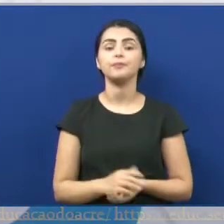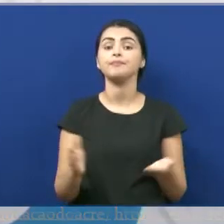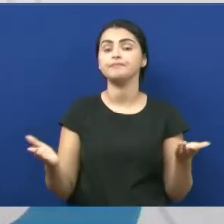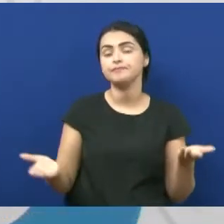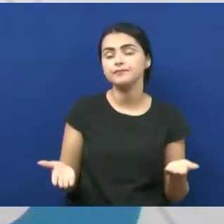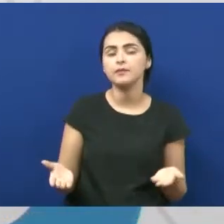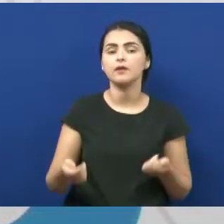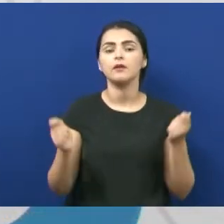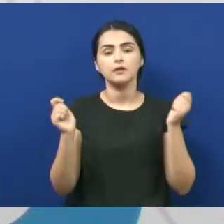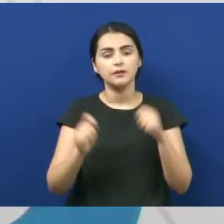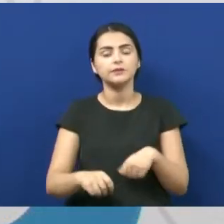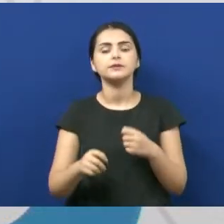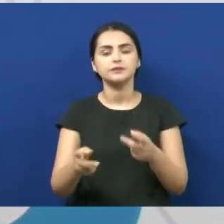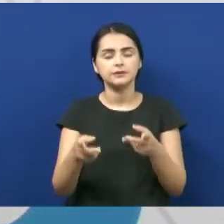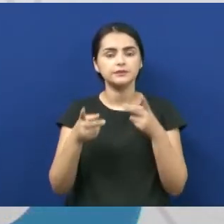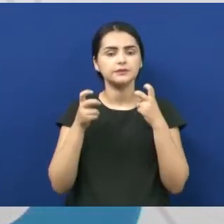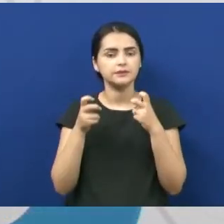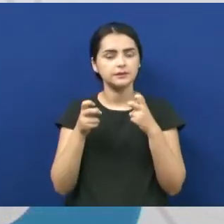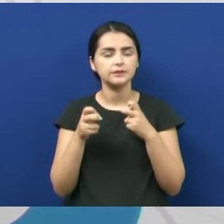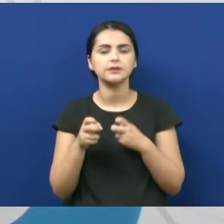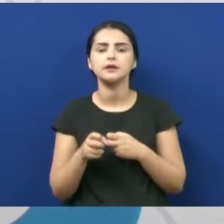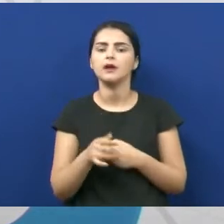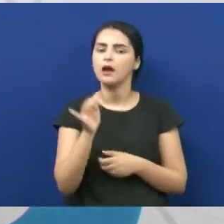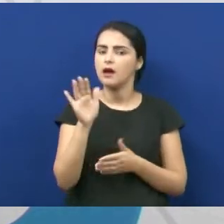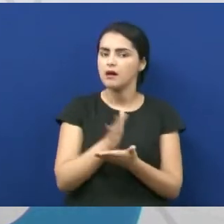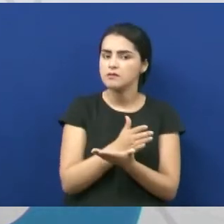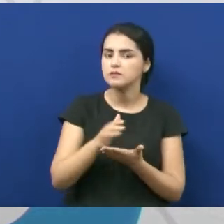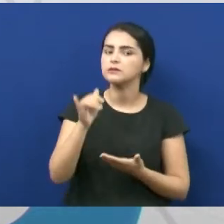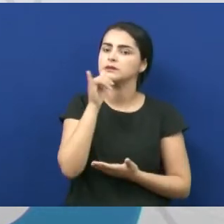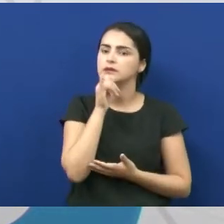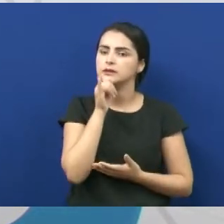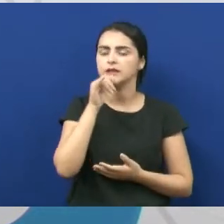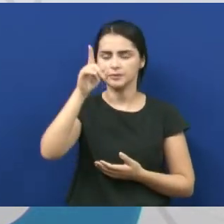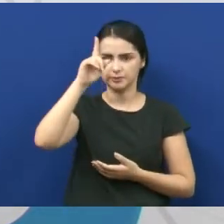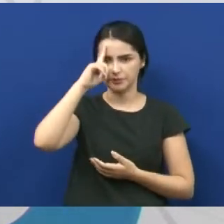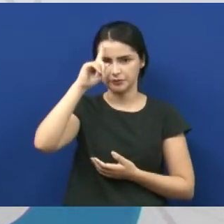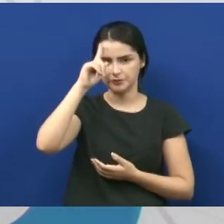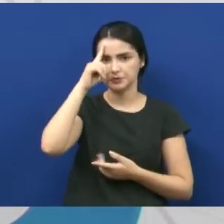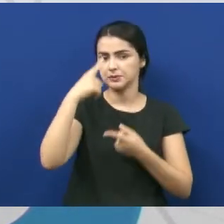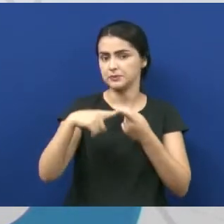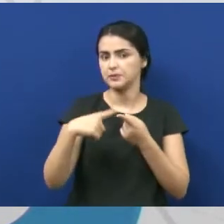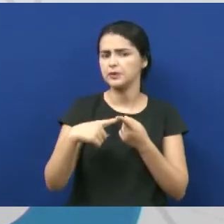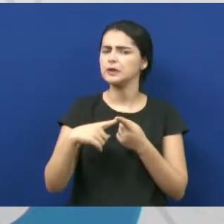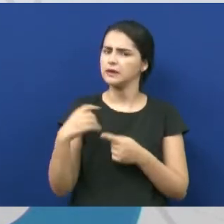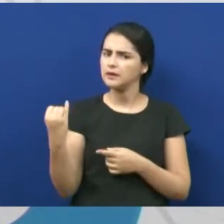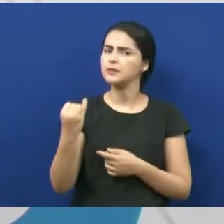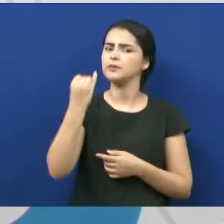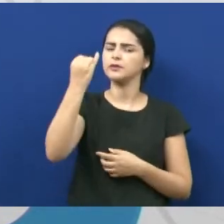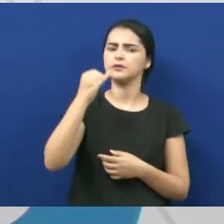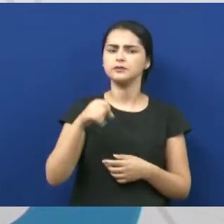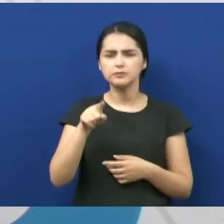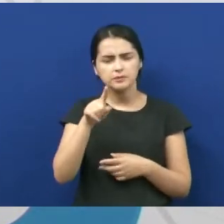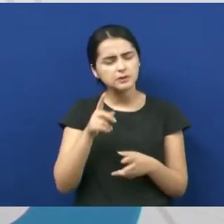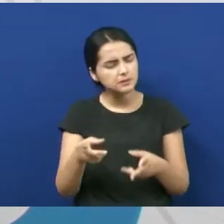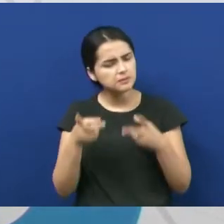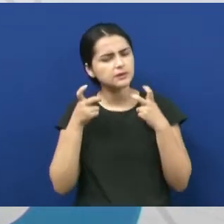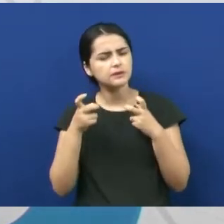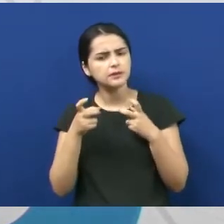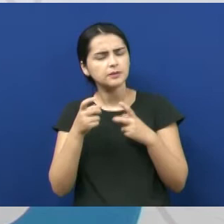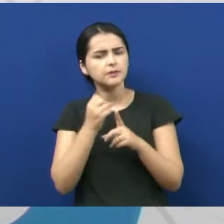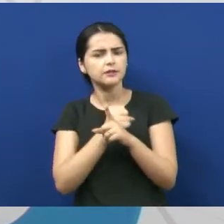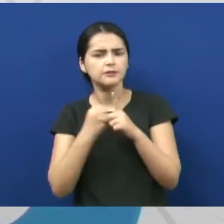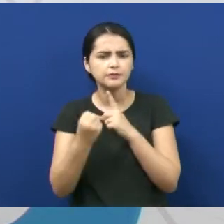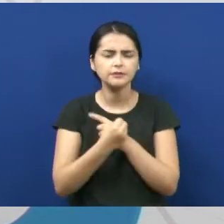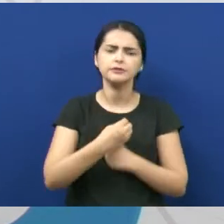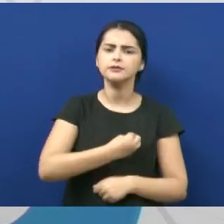Agora, a gente pode observar alguns exemplos de soluções do cotidiano, porque aqui o interessante é você olhar à sua volta e perceber que